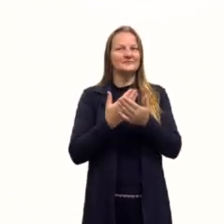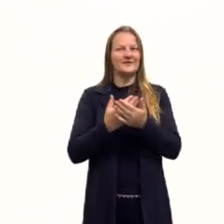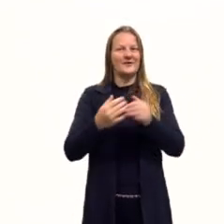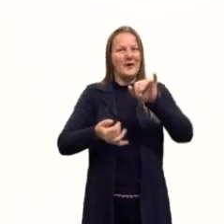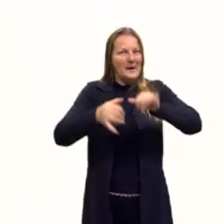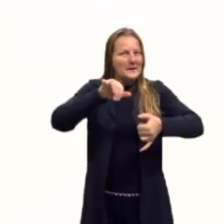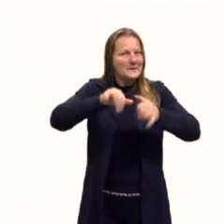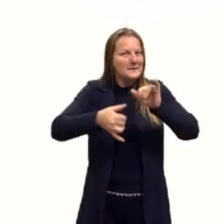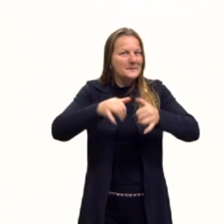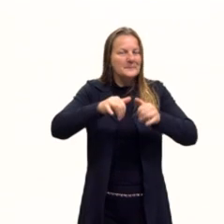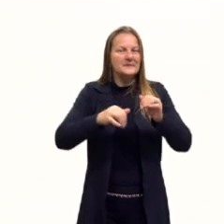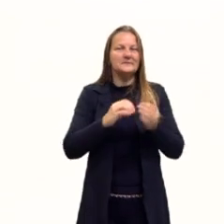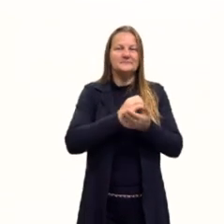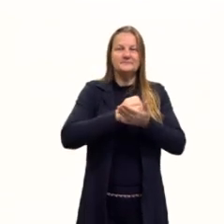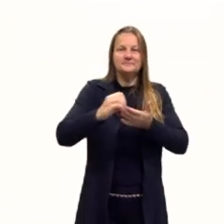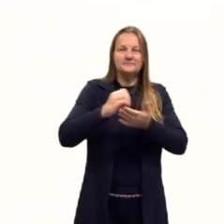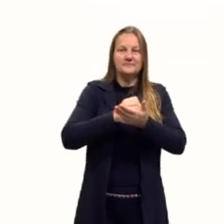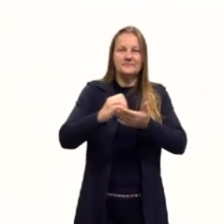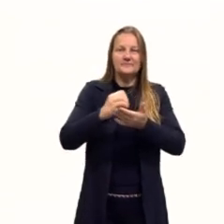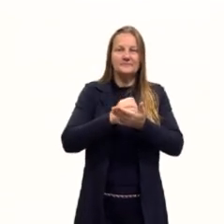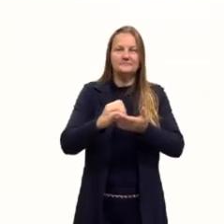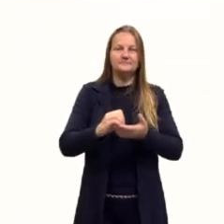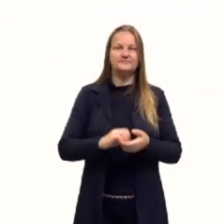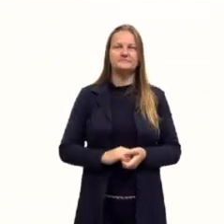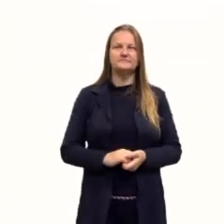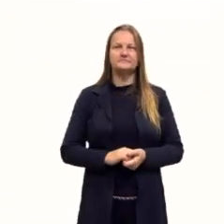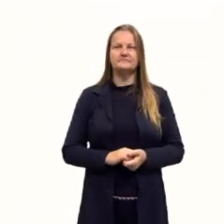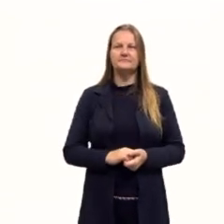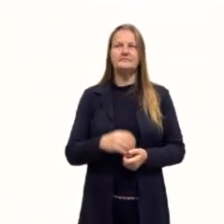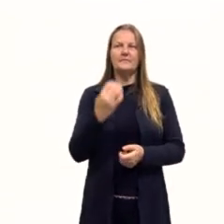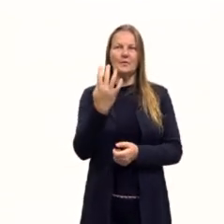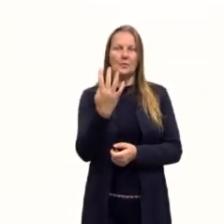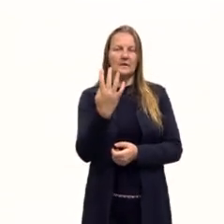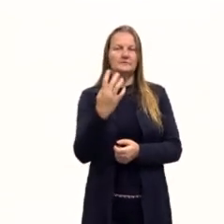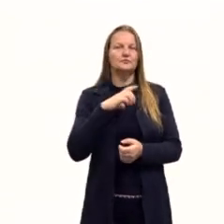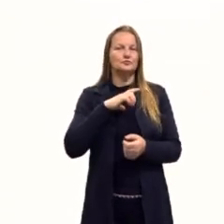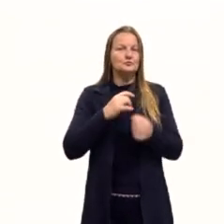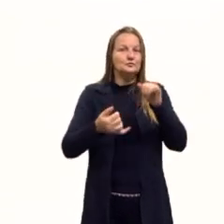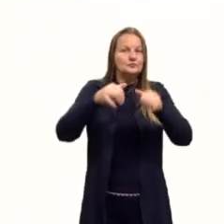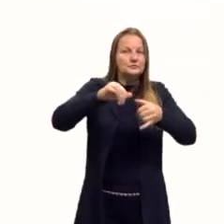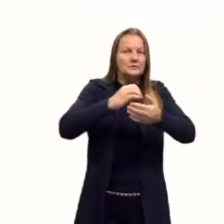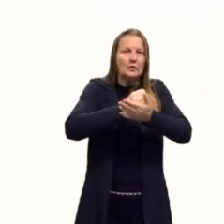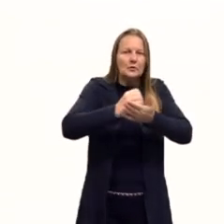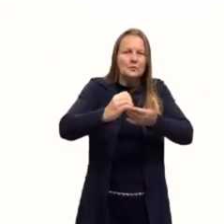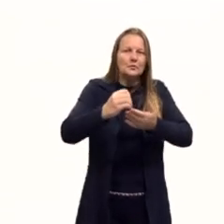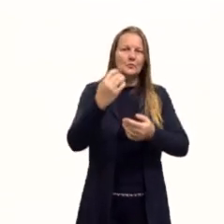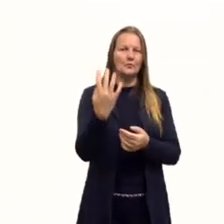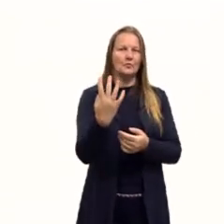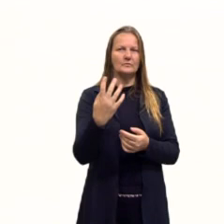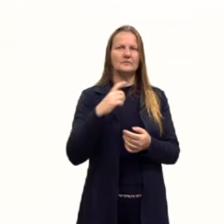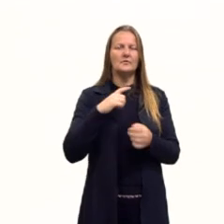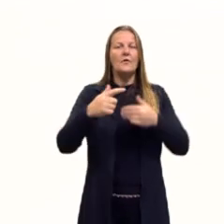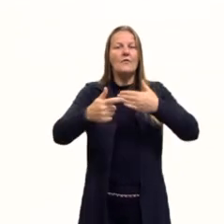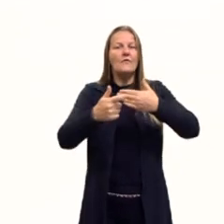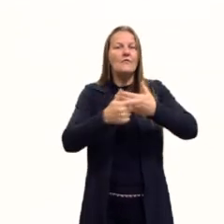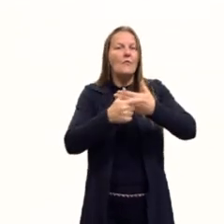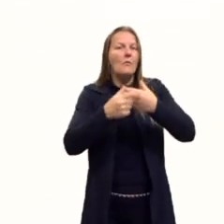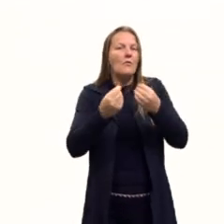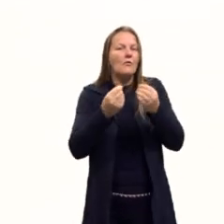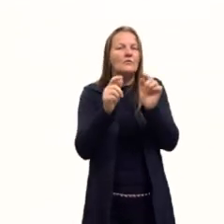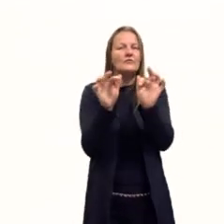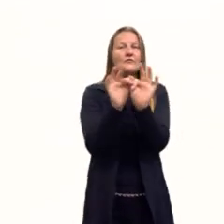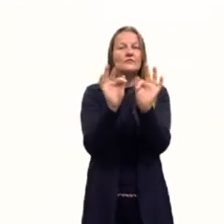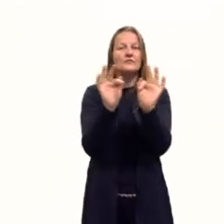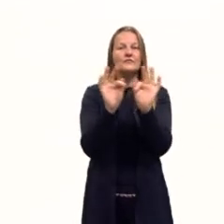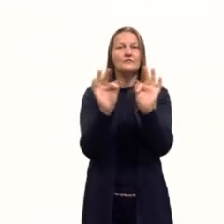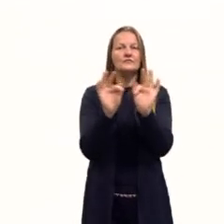conteúdos de química orgânica que química orgânica quatro vamos ver as funções orgânicas